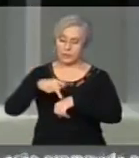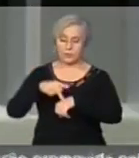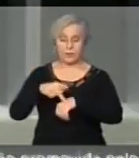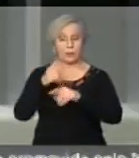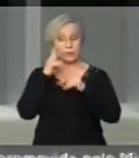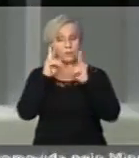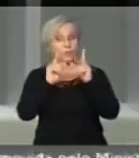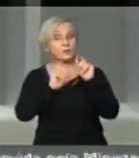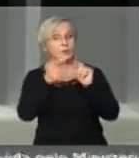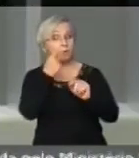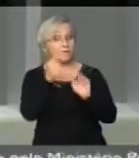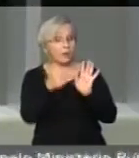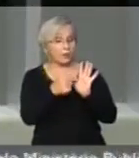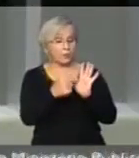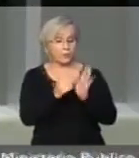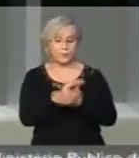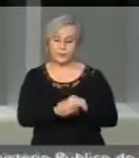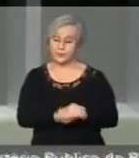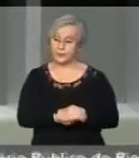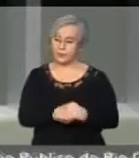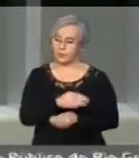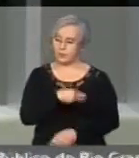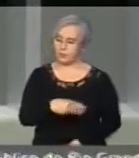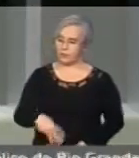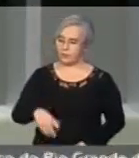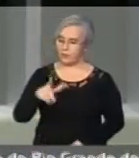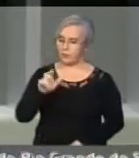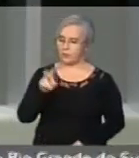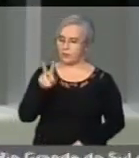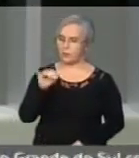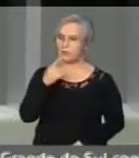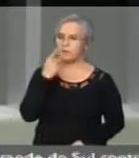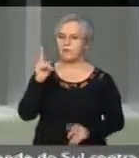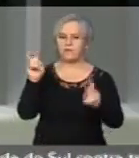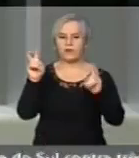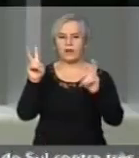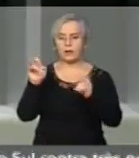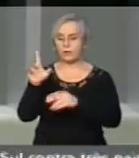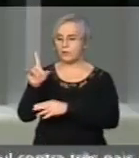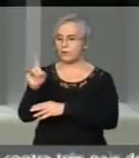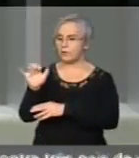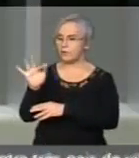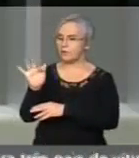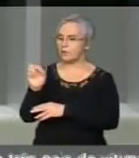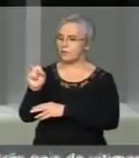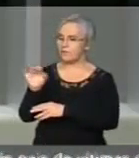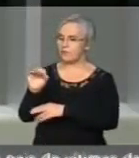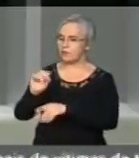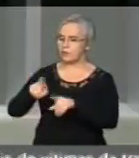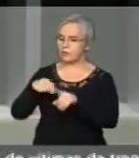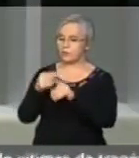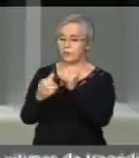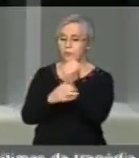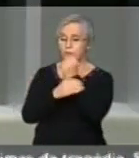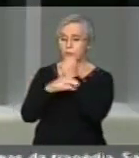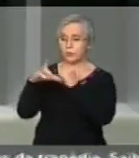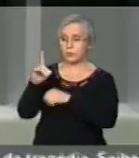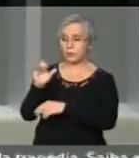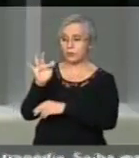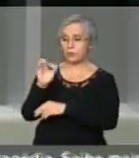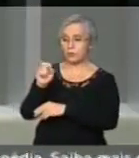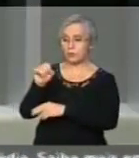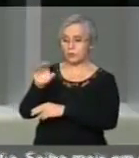disse sobre o defeso e o seguro defeso. Eu não sei